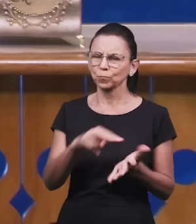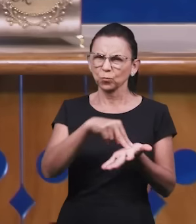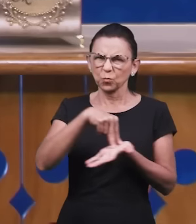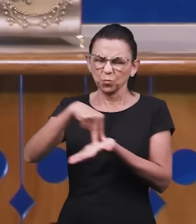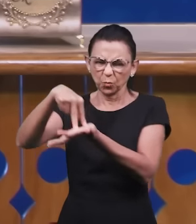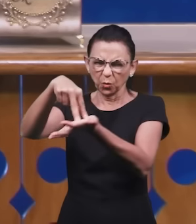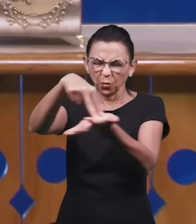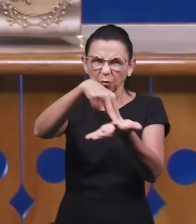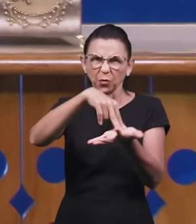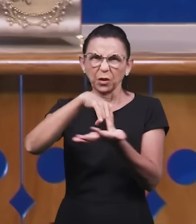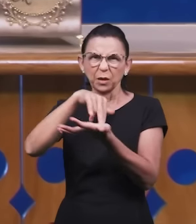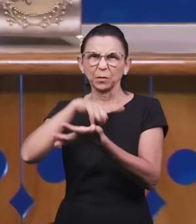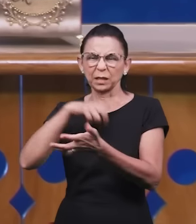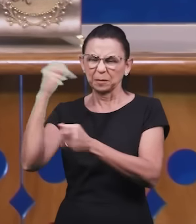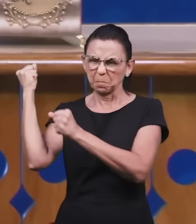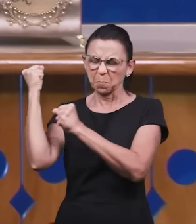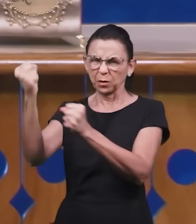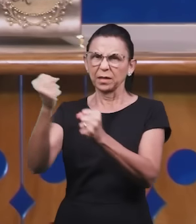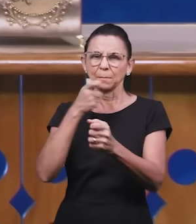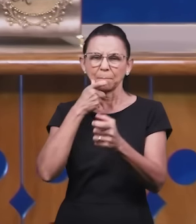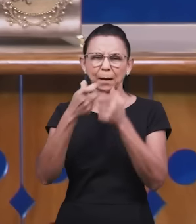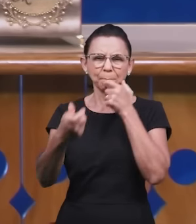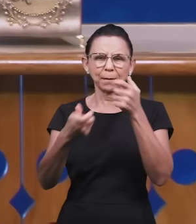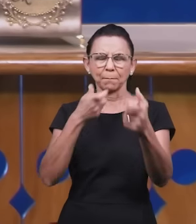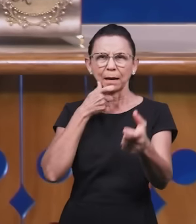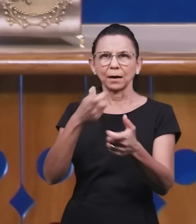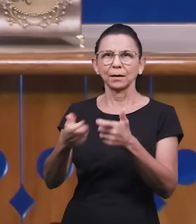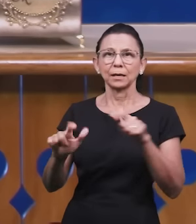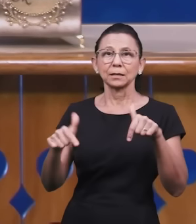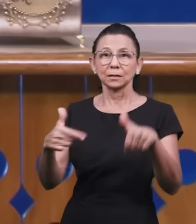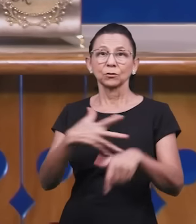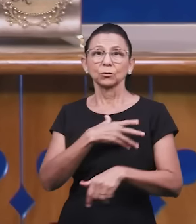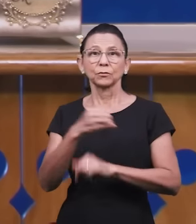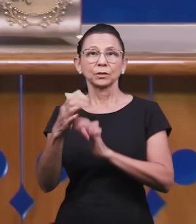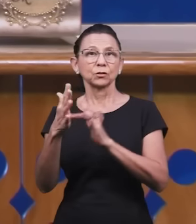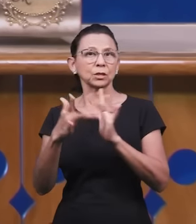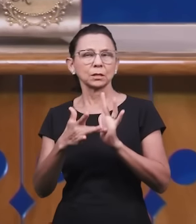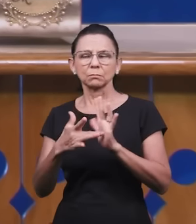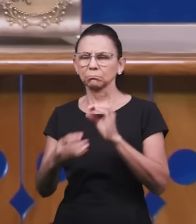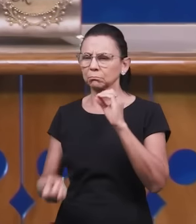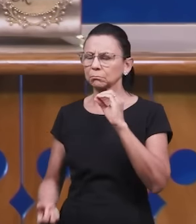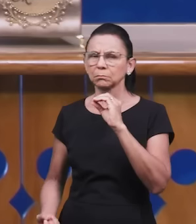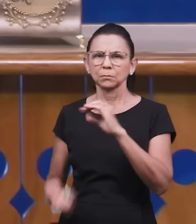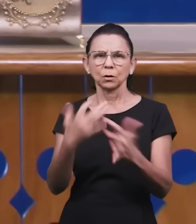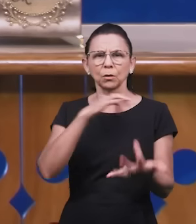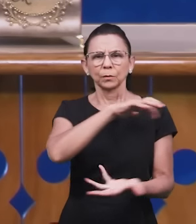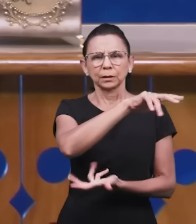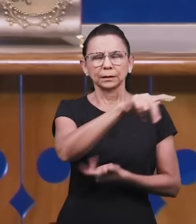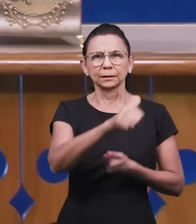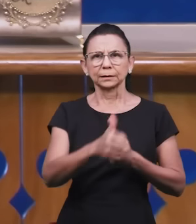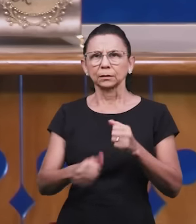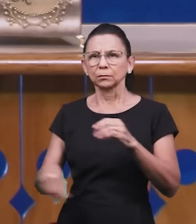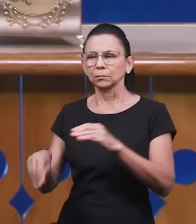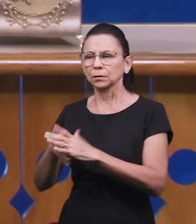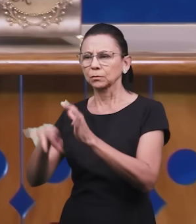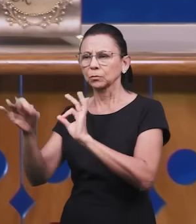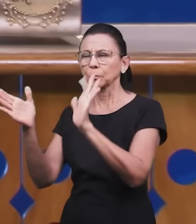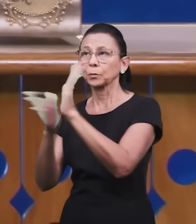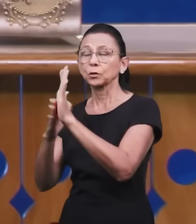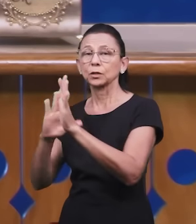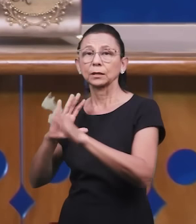sustenta todas as coisas pela palavra do seu poder, a operação do Filho. Em todas as coisas, na obra criadora, mas na obra